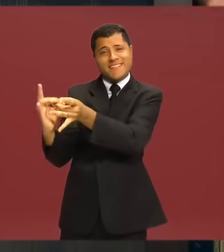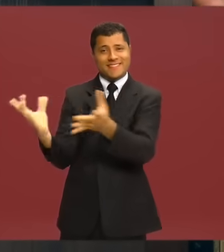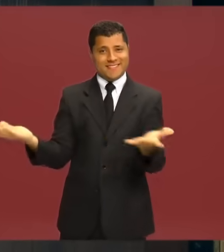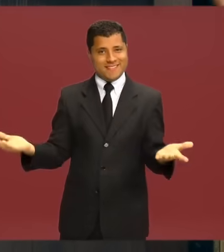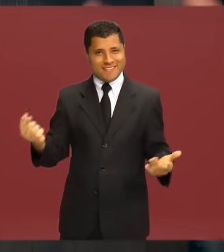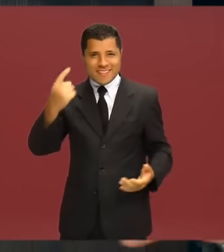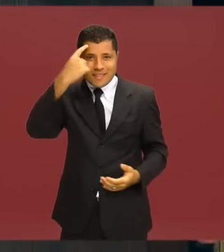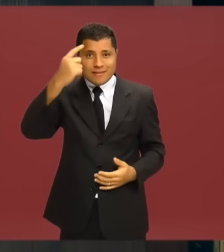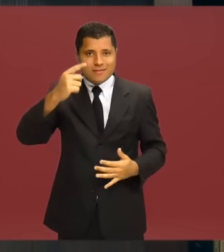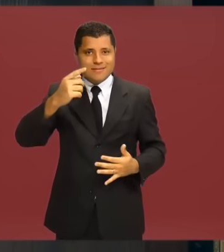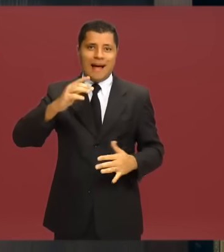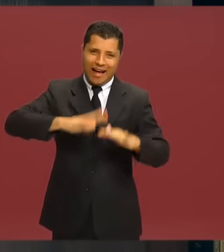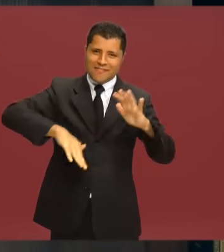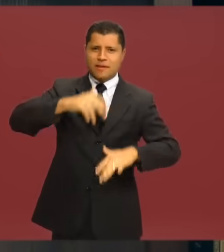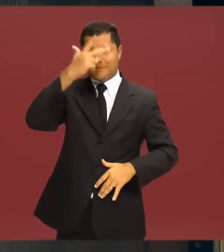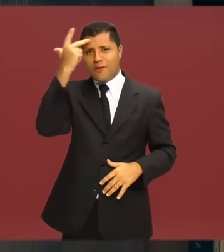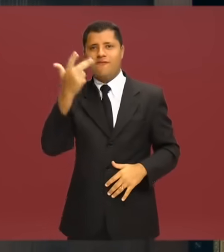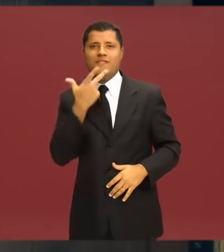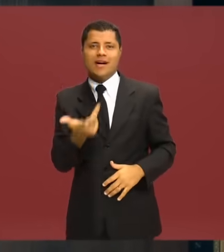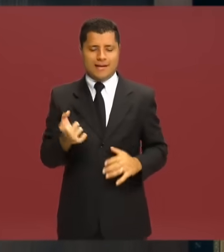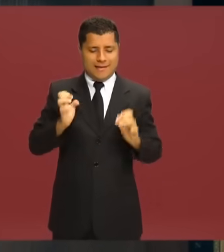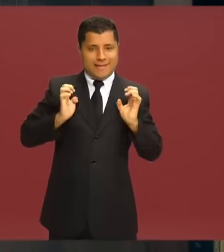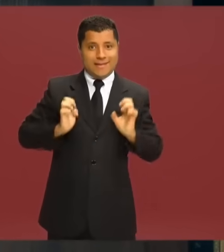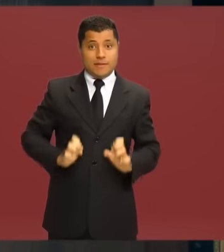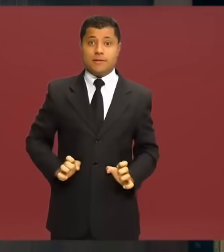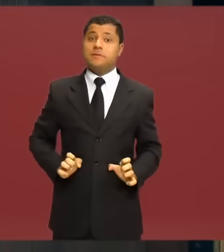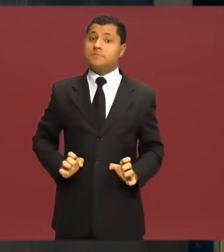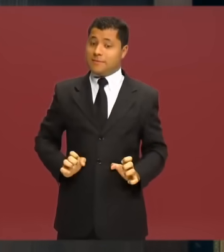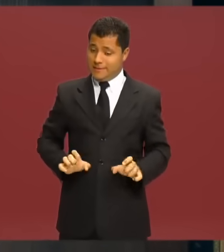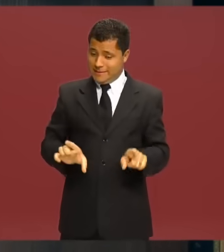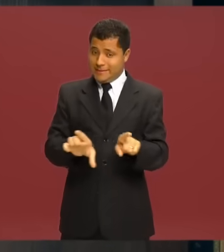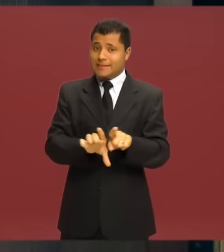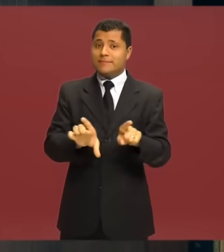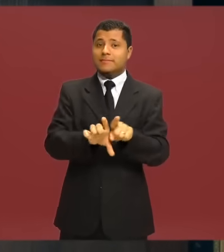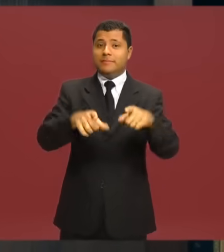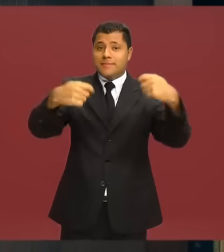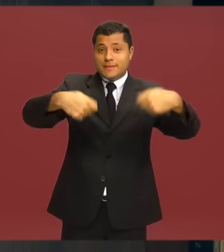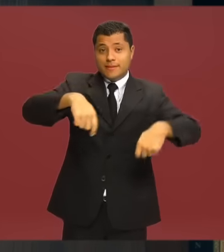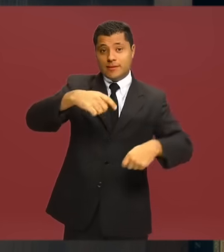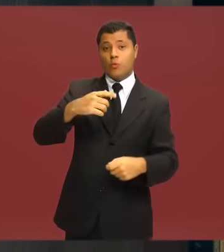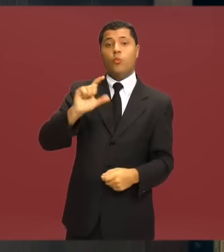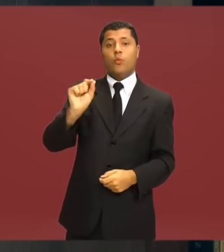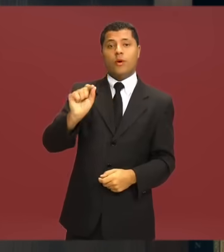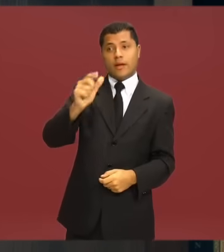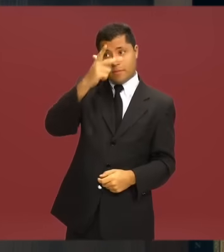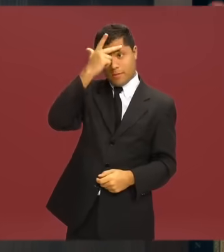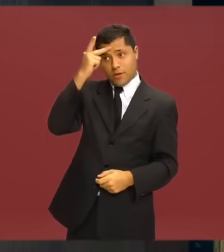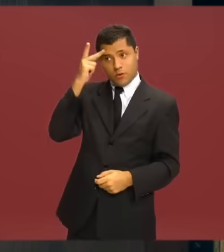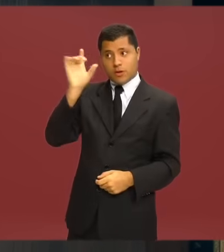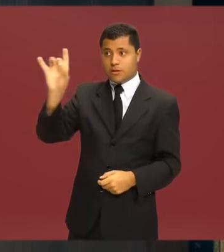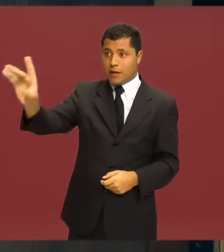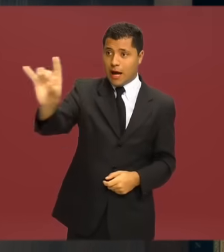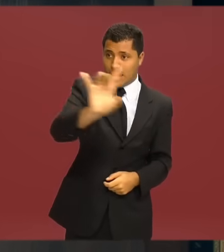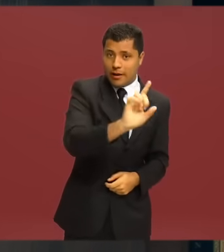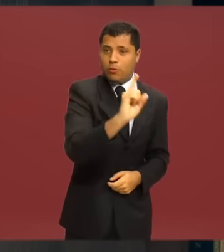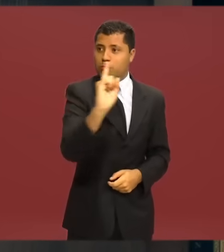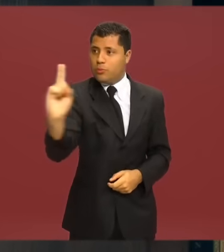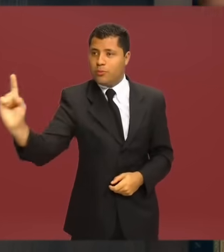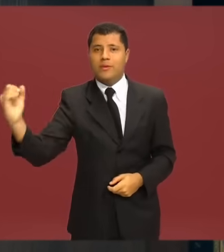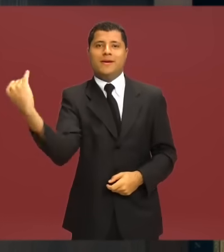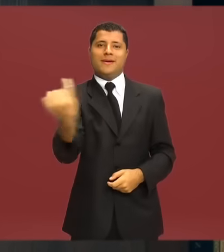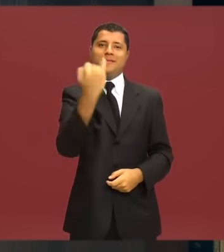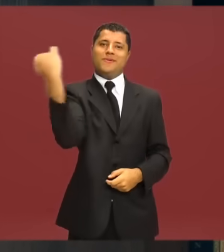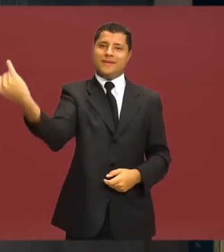o bem-estar de todos então toda vez que se fala de ética é preciso aceitar que os outros têm muita